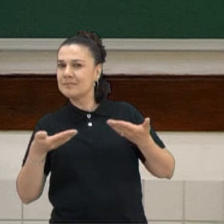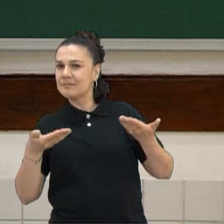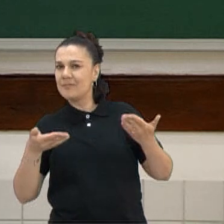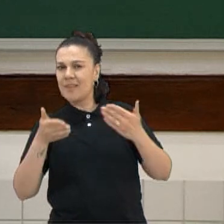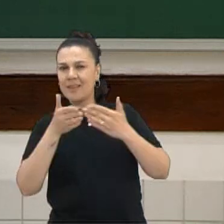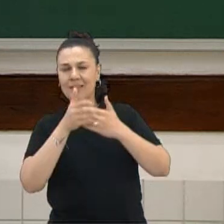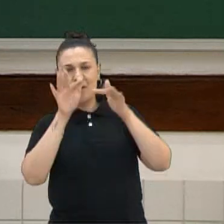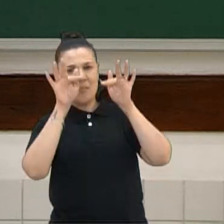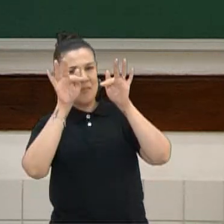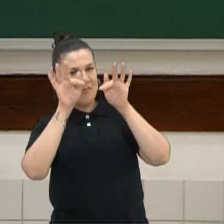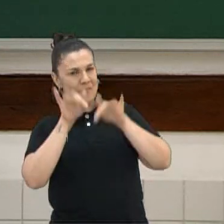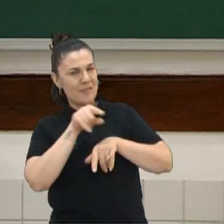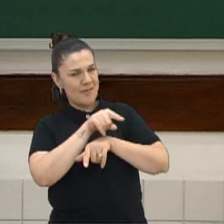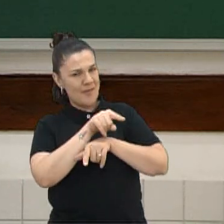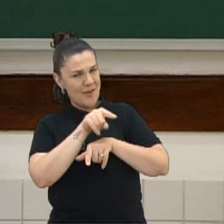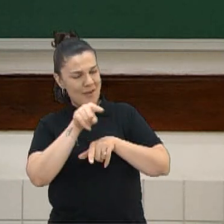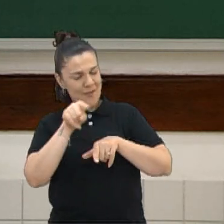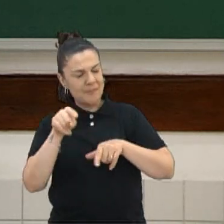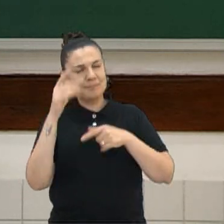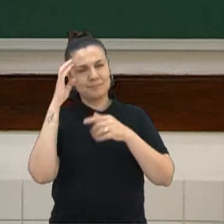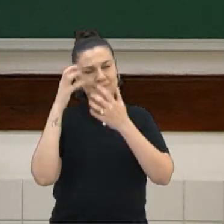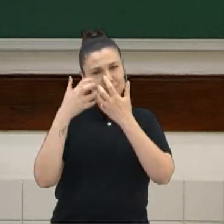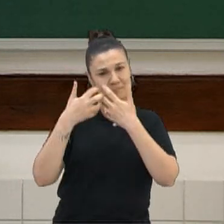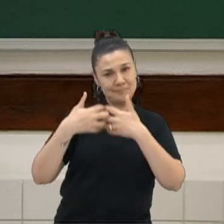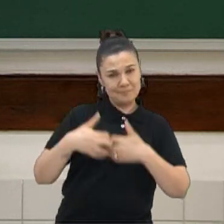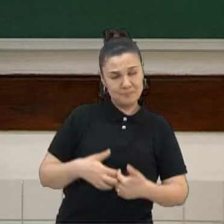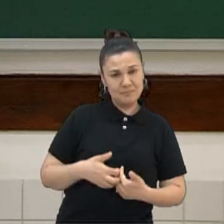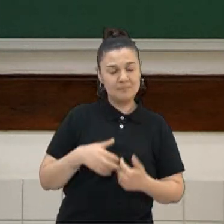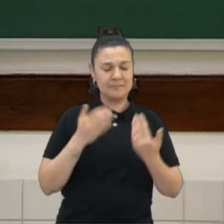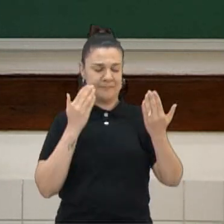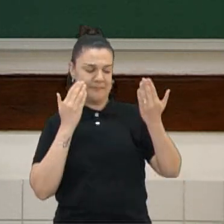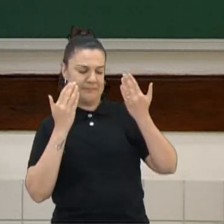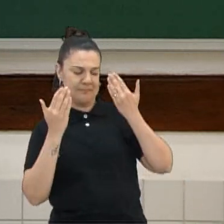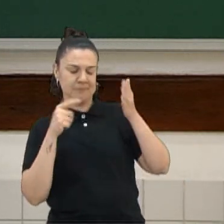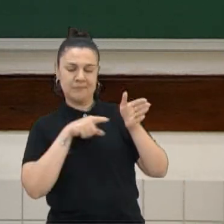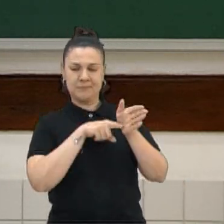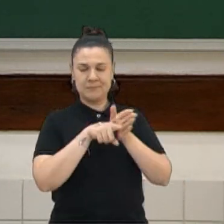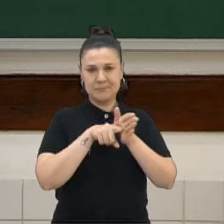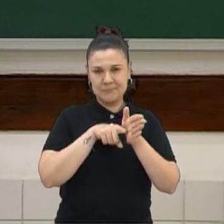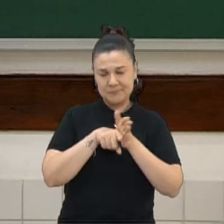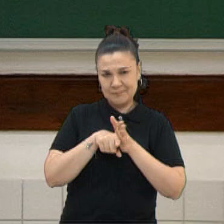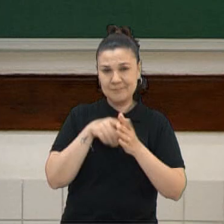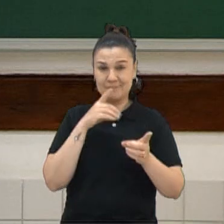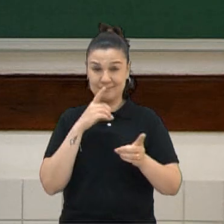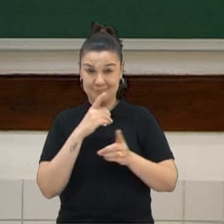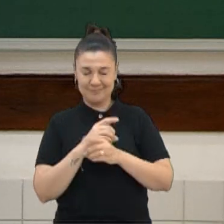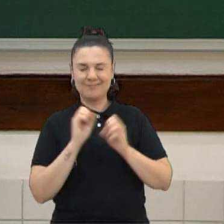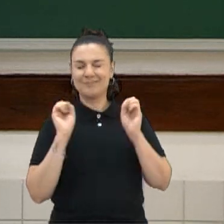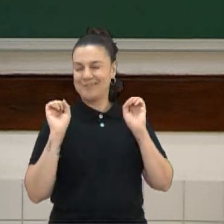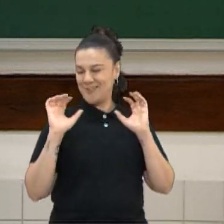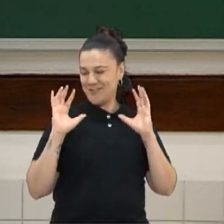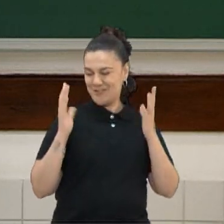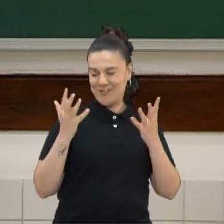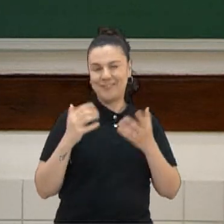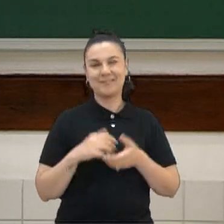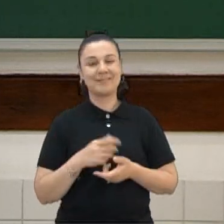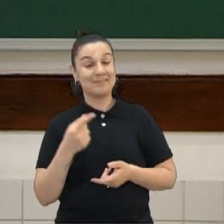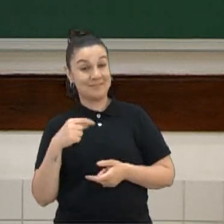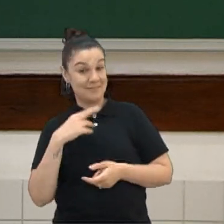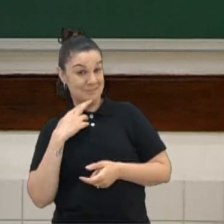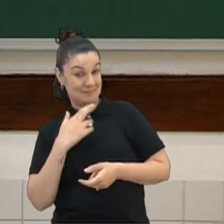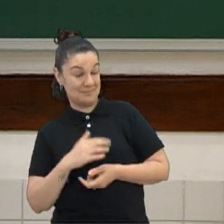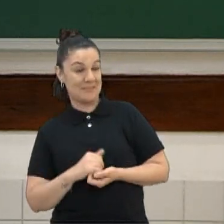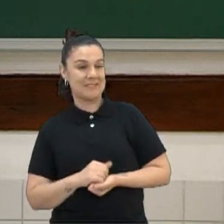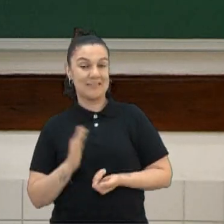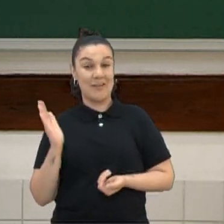Tempo esgotado, galera. E aí, pensou? Analisou? Procurou? Pesquisou? Show de bola. Vamos para a